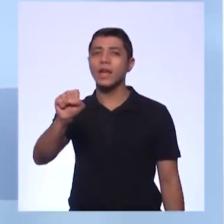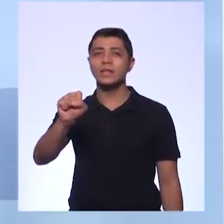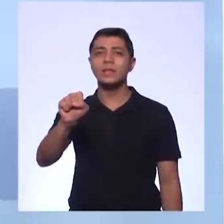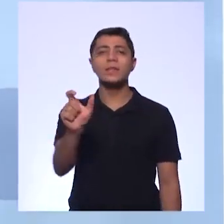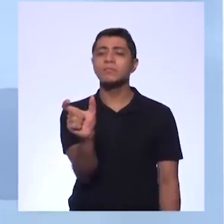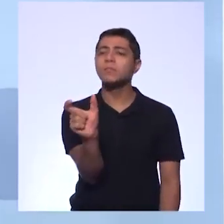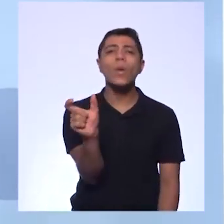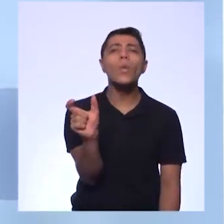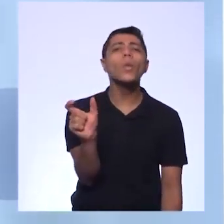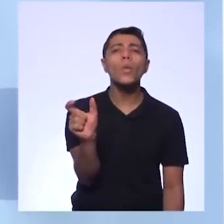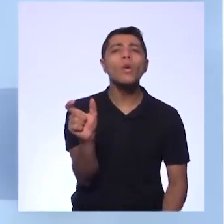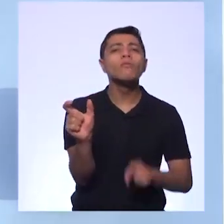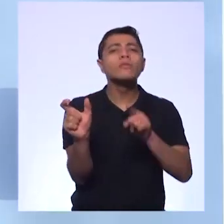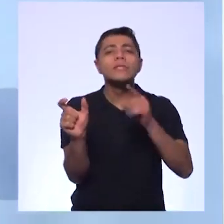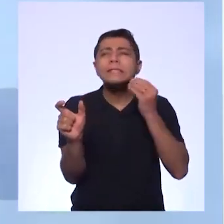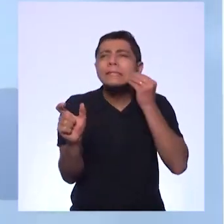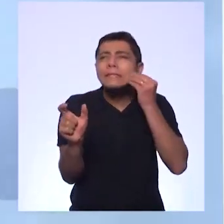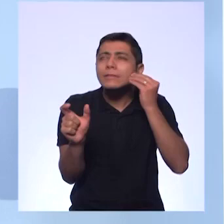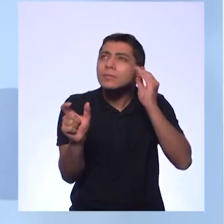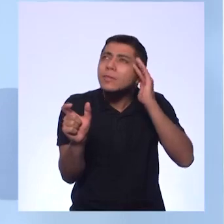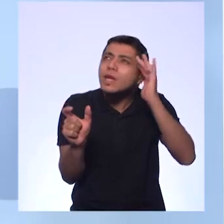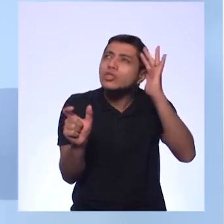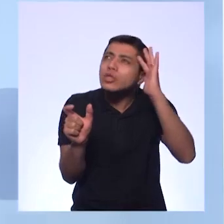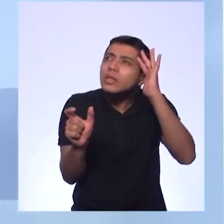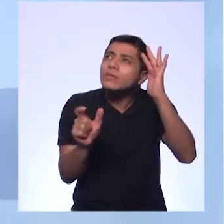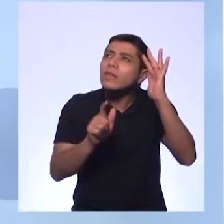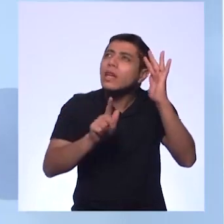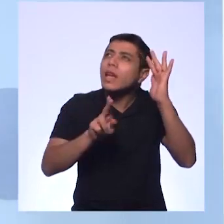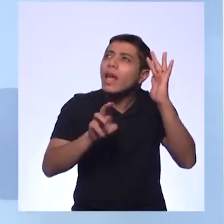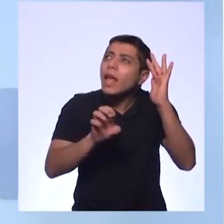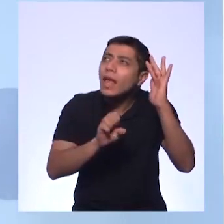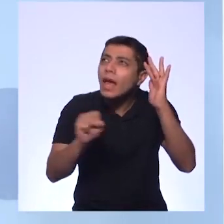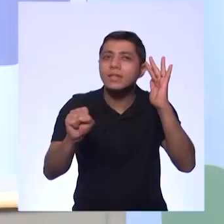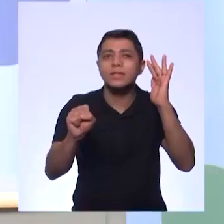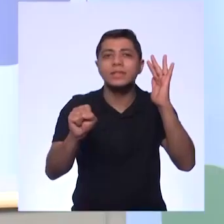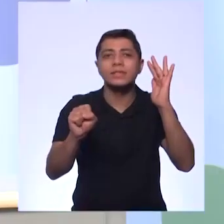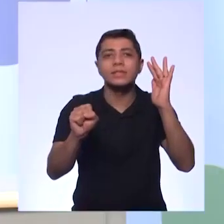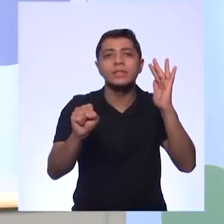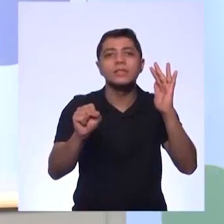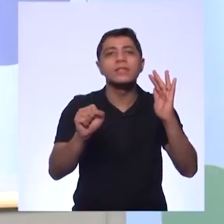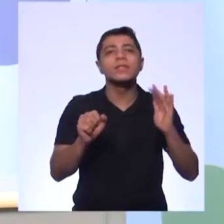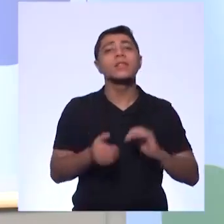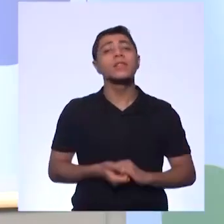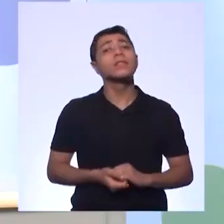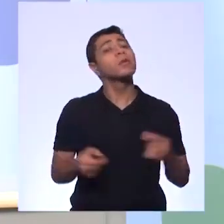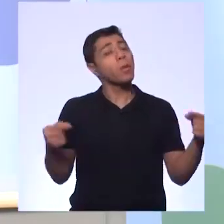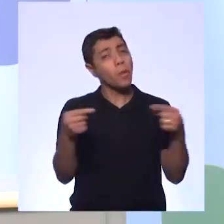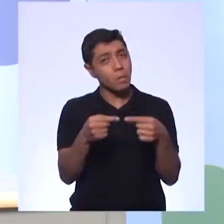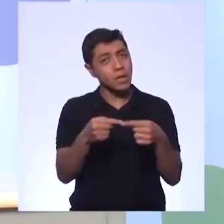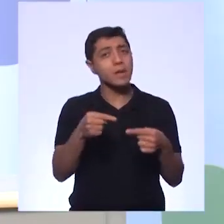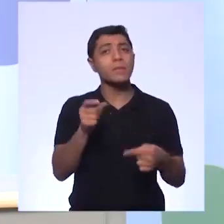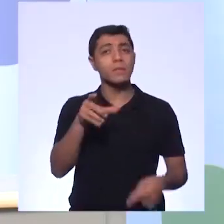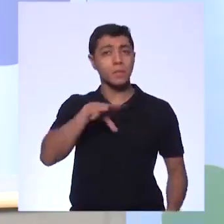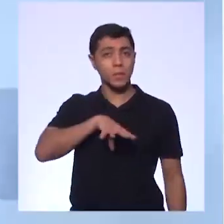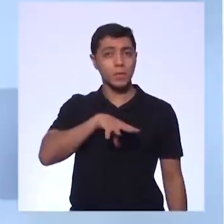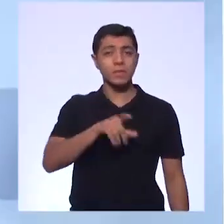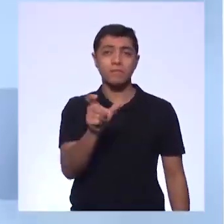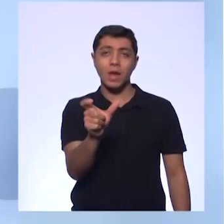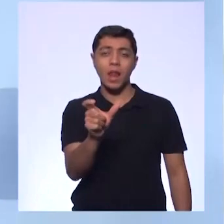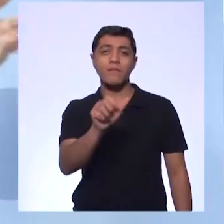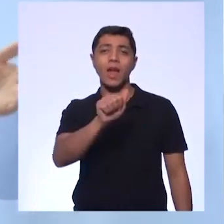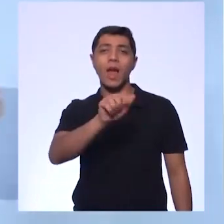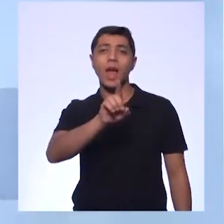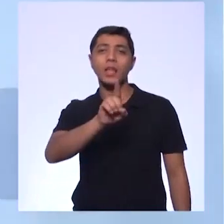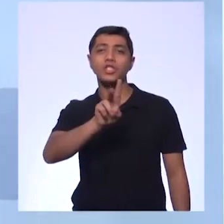imaginar algo, você guess, né? Você Quando tem adivinhar, também pode ser. Eu posso falar assim, guess